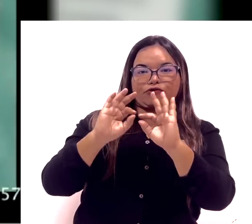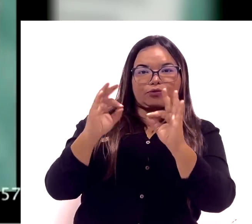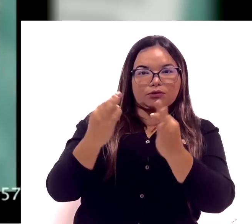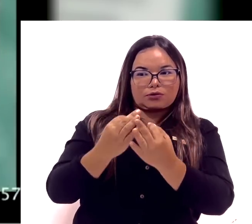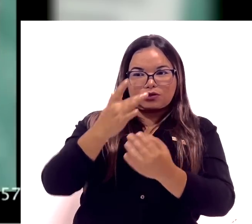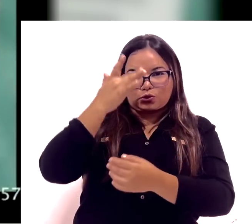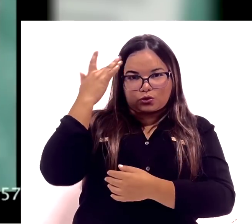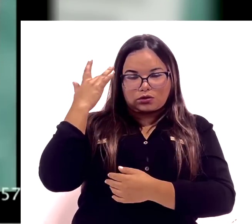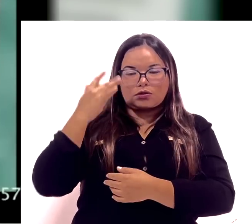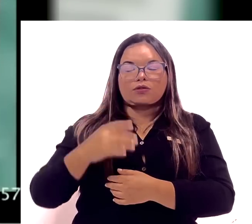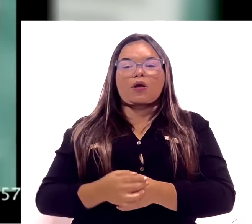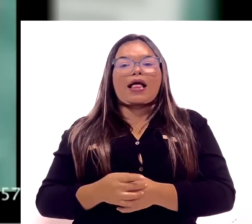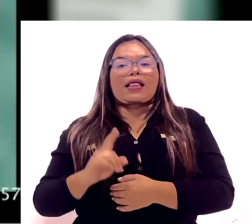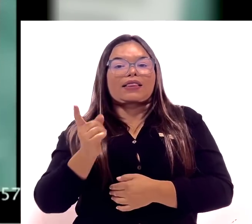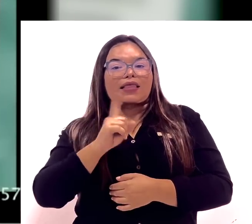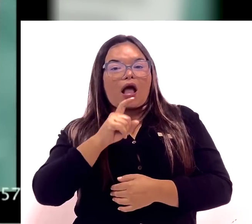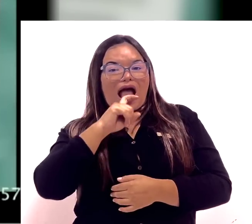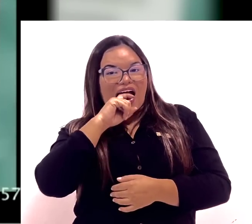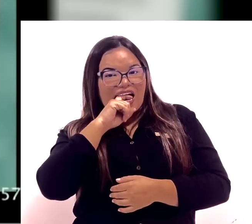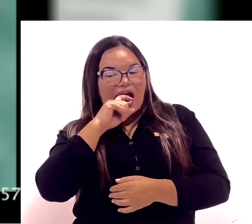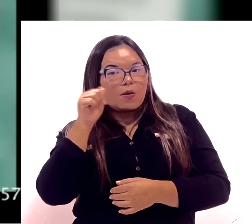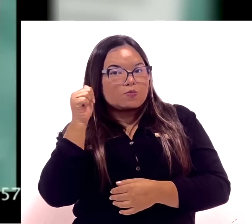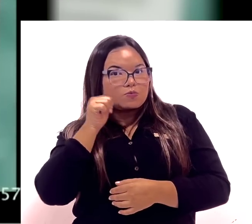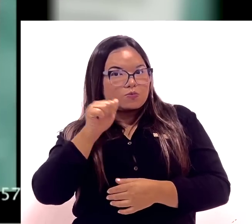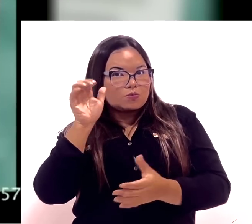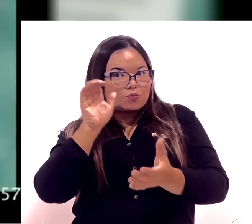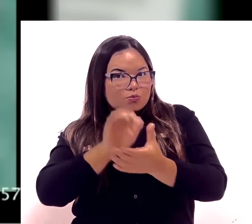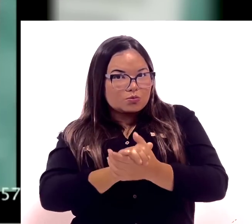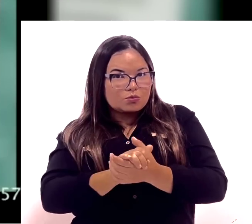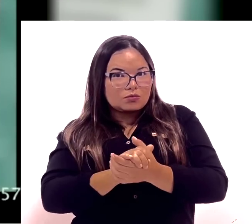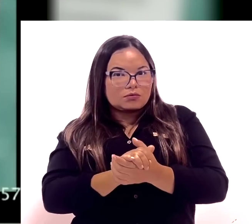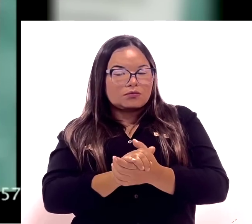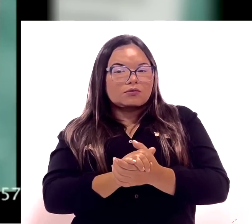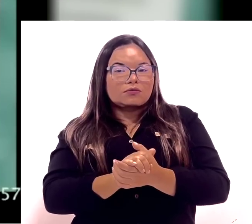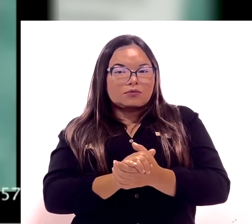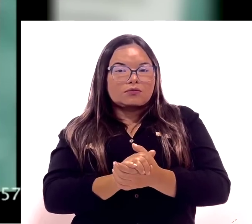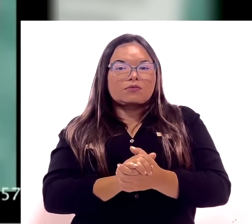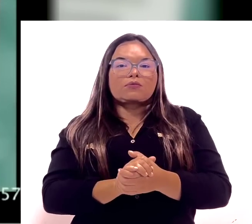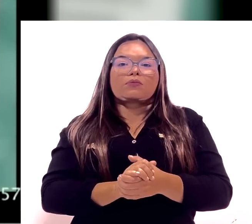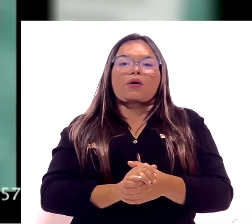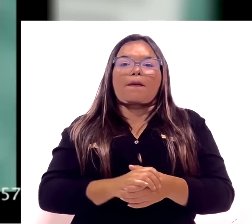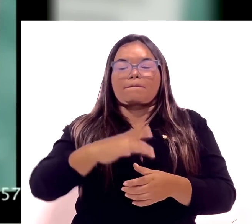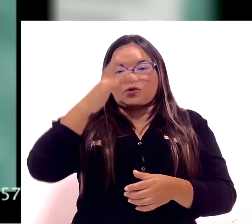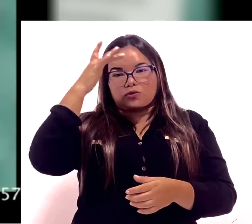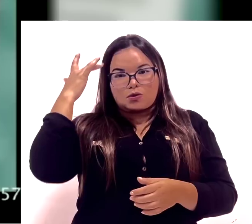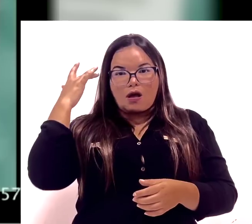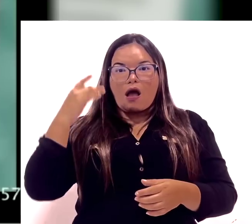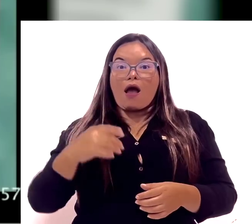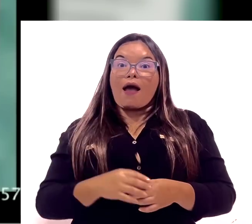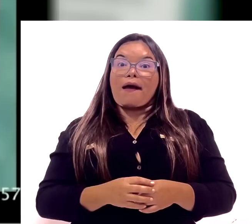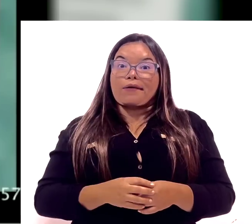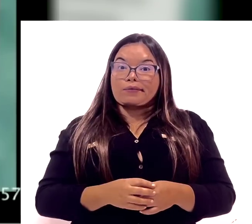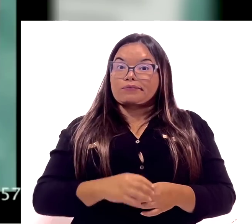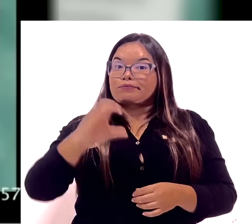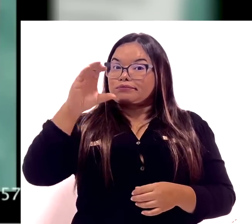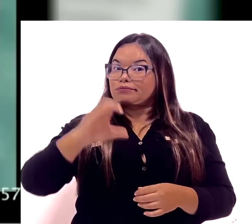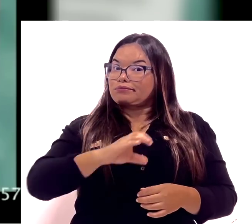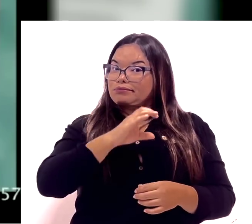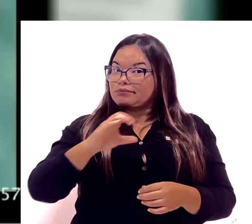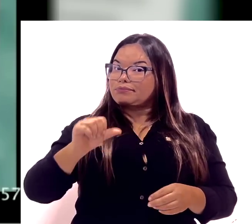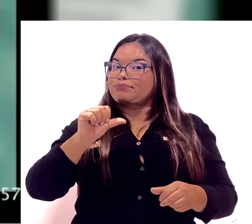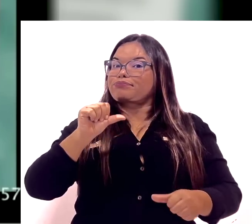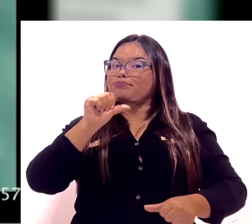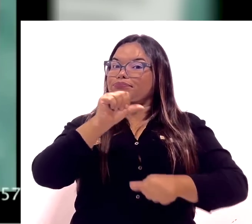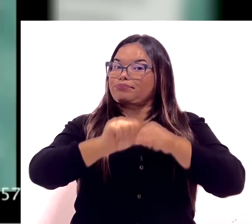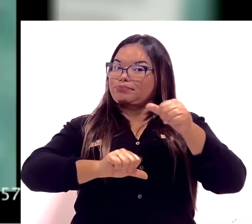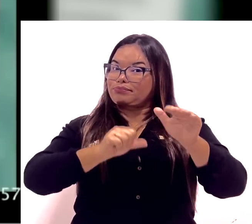cobiçarás a mulher do teu próximo. Eles ainda têm o descaramento de inverter a ordem do mandamento como se